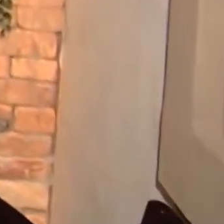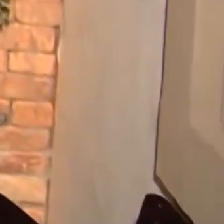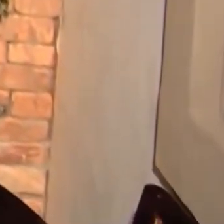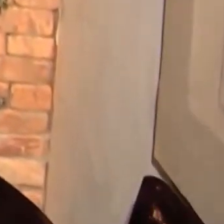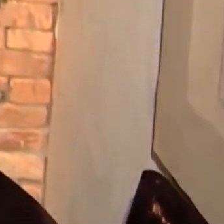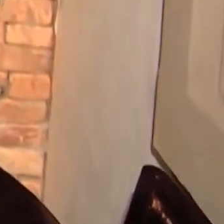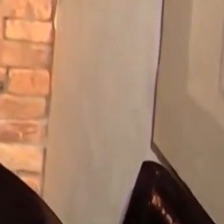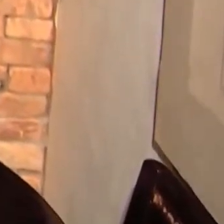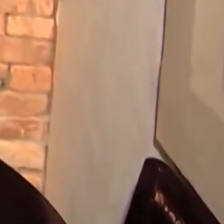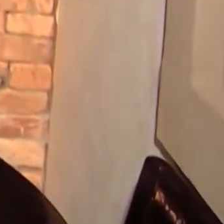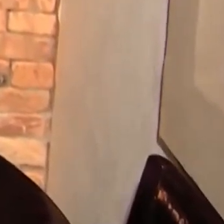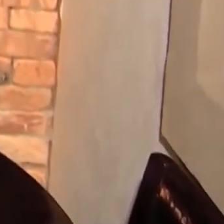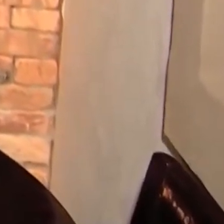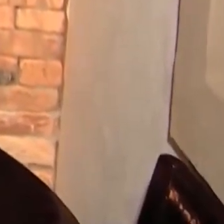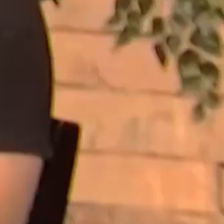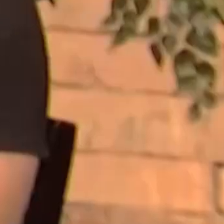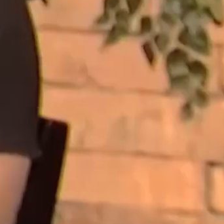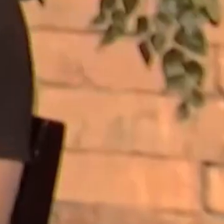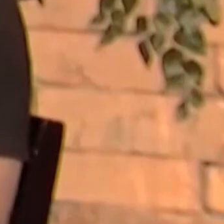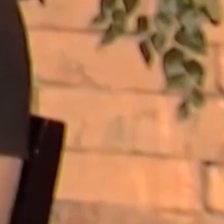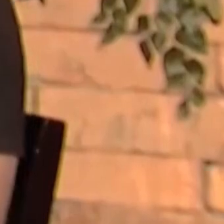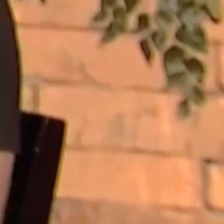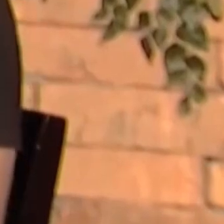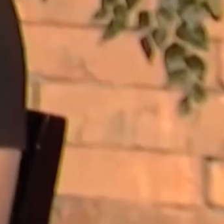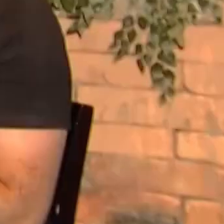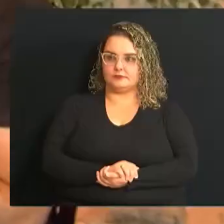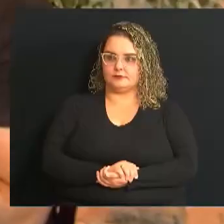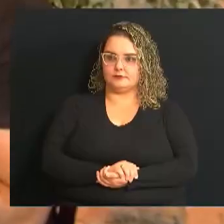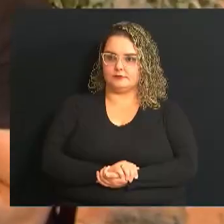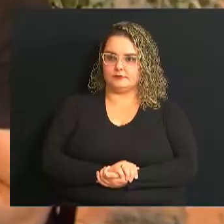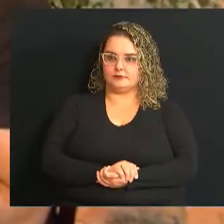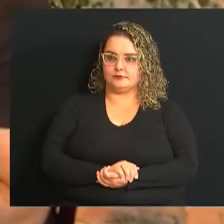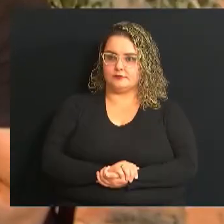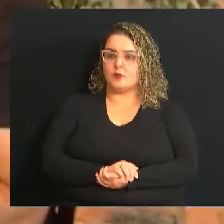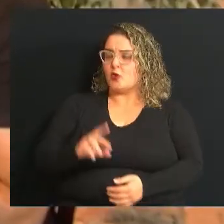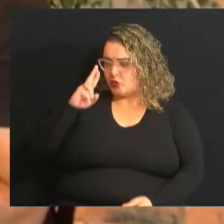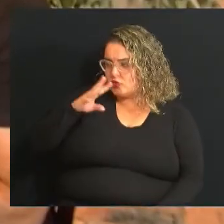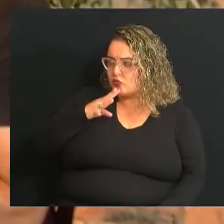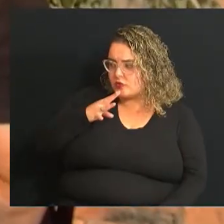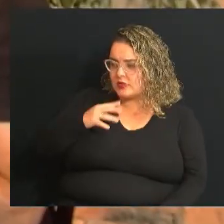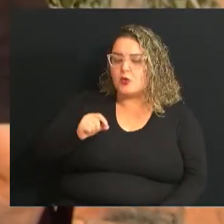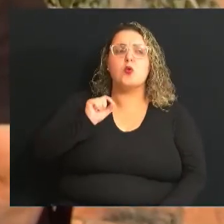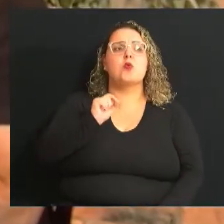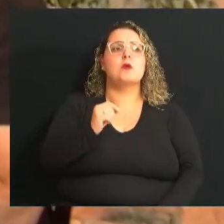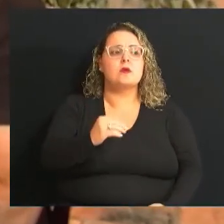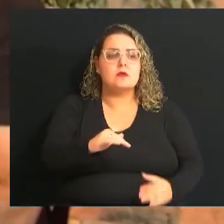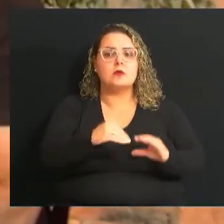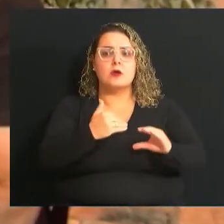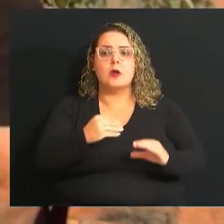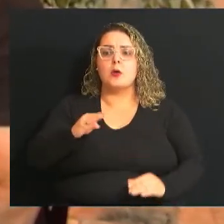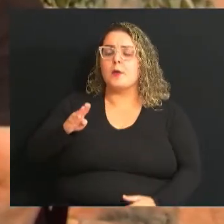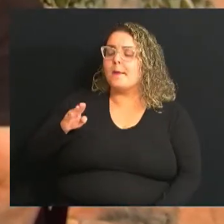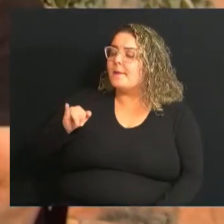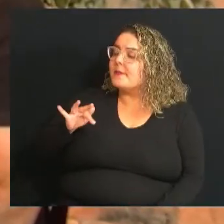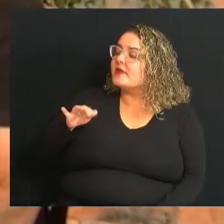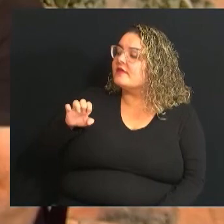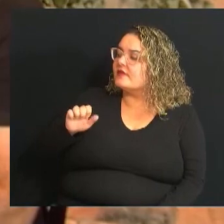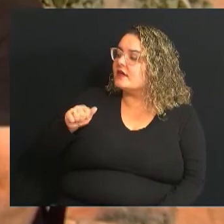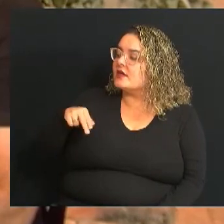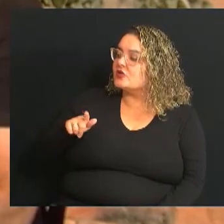e adquiriu ali em loco. Então, ele não pode se arrepender. Mas eu estou dentro dos 7